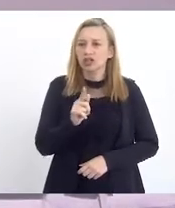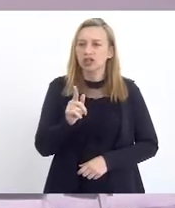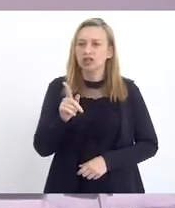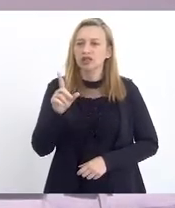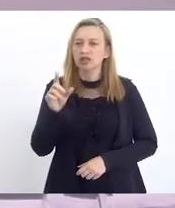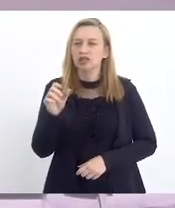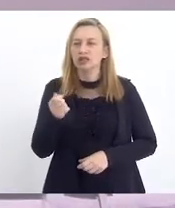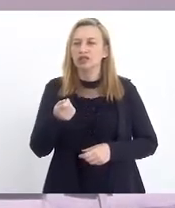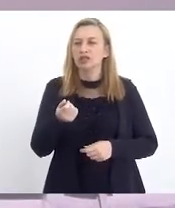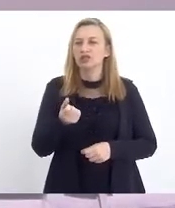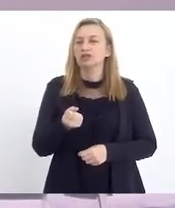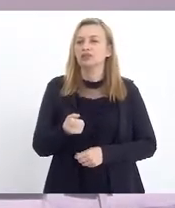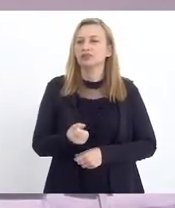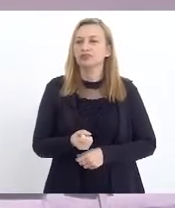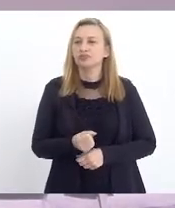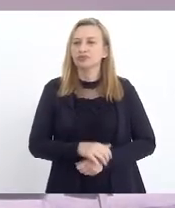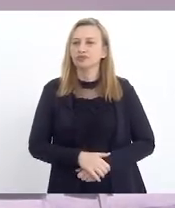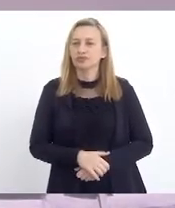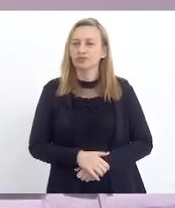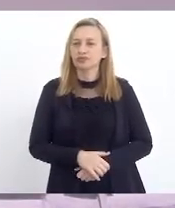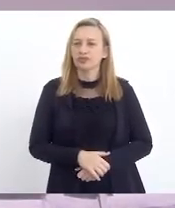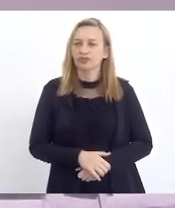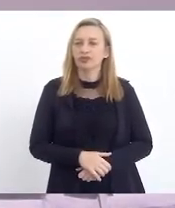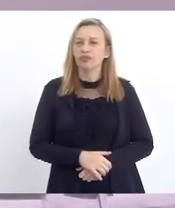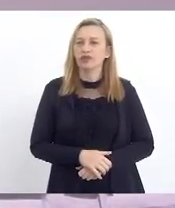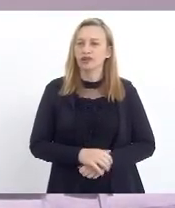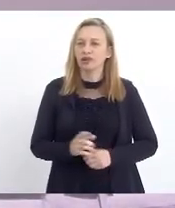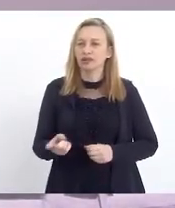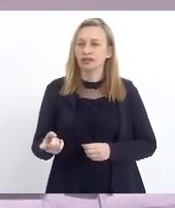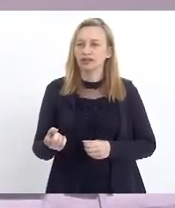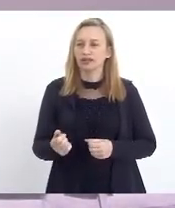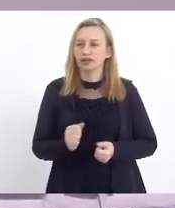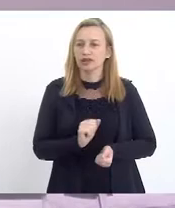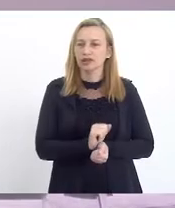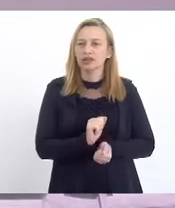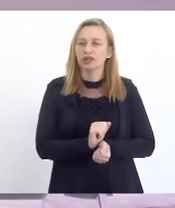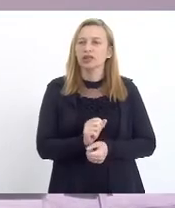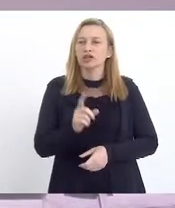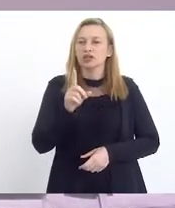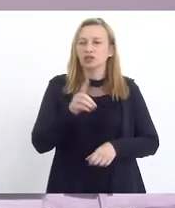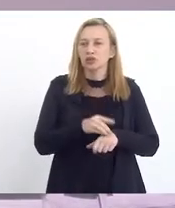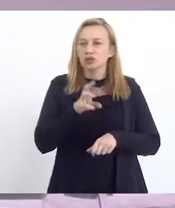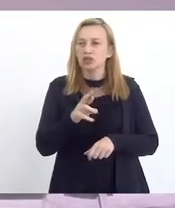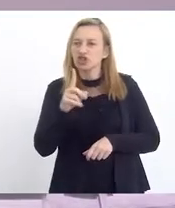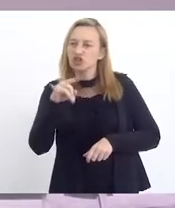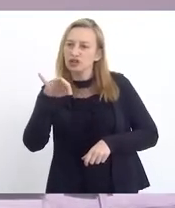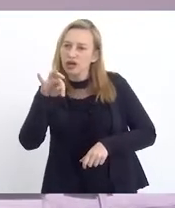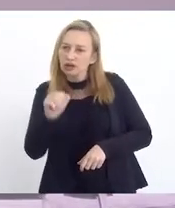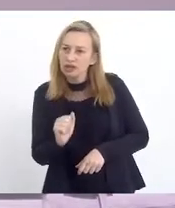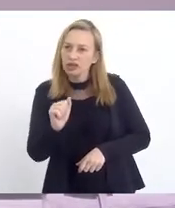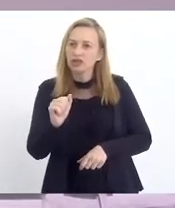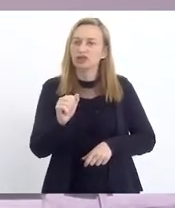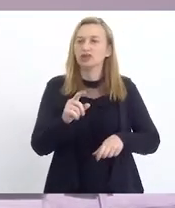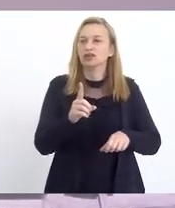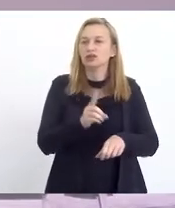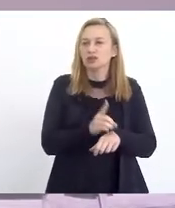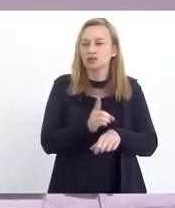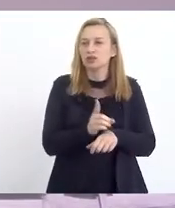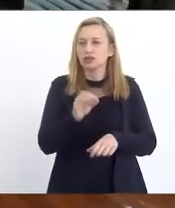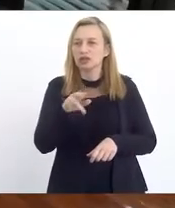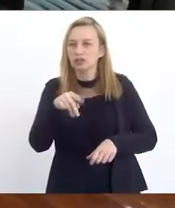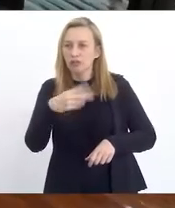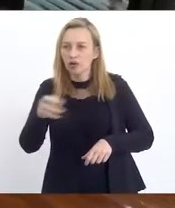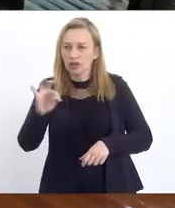industriais do INEA, está presente? A caminho. Doutora Gisela Correia e doutor José Alexandre Mota,